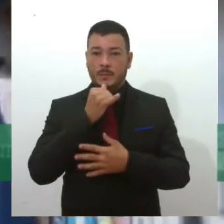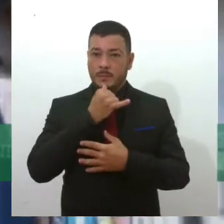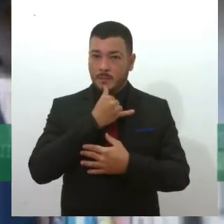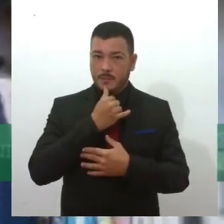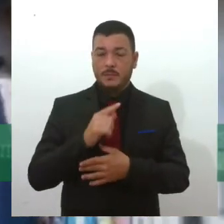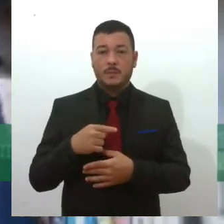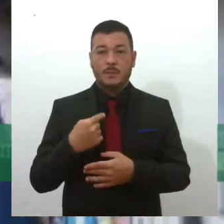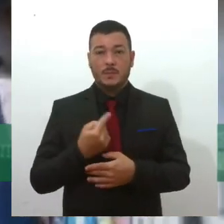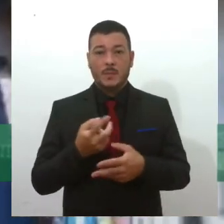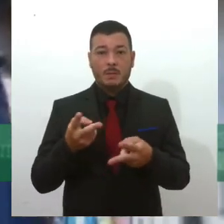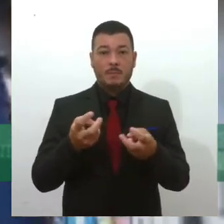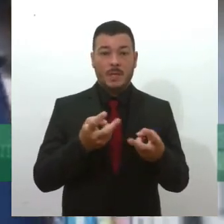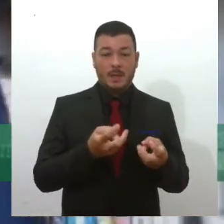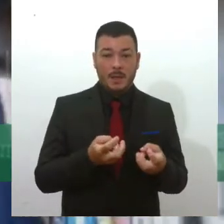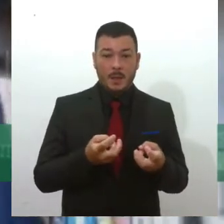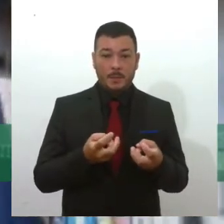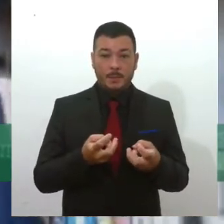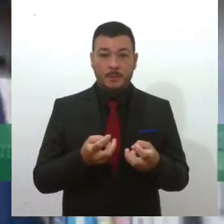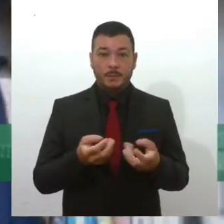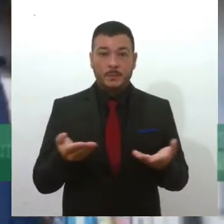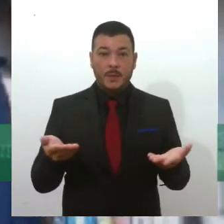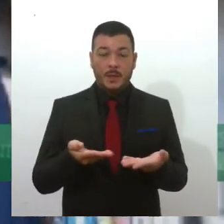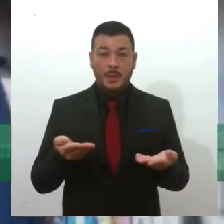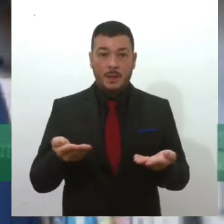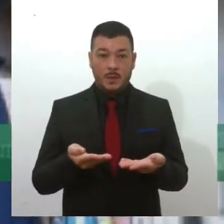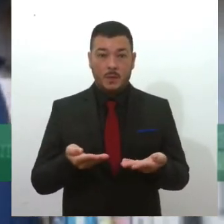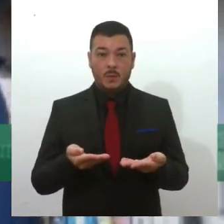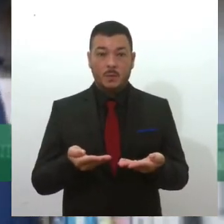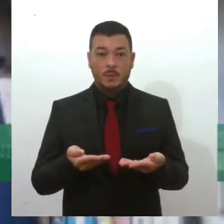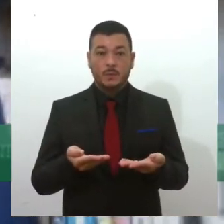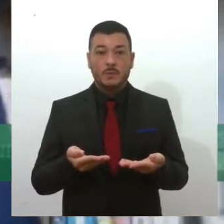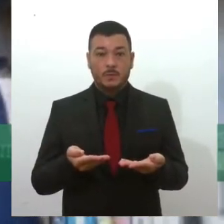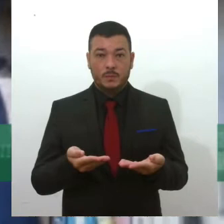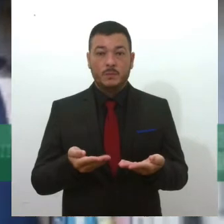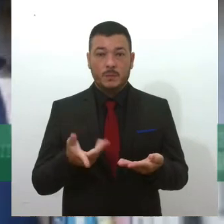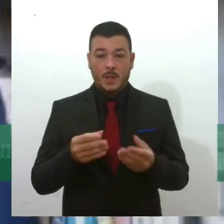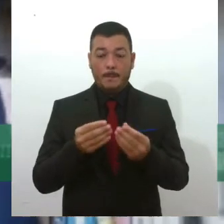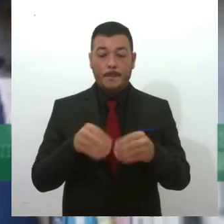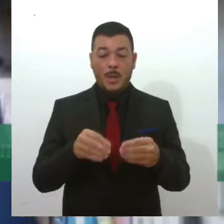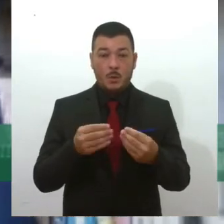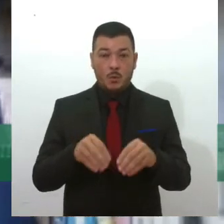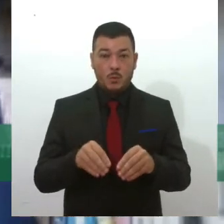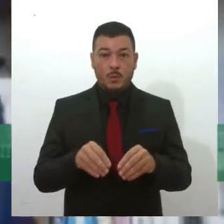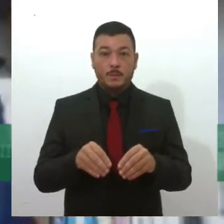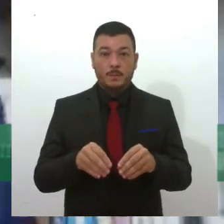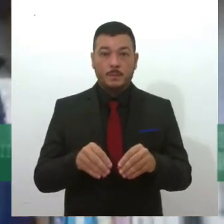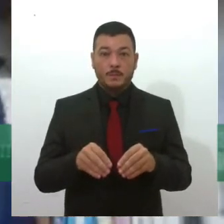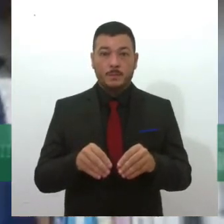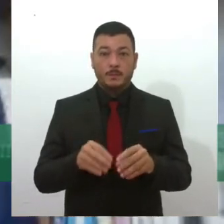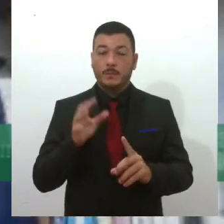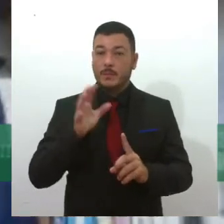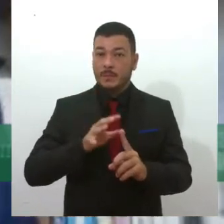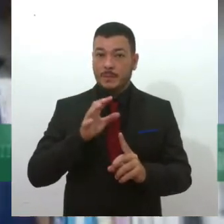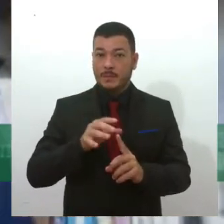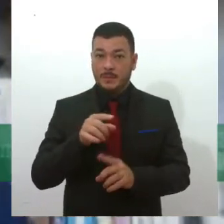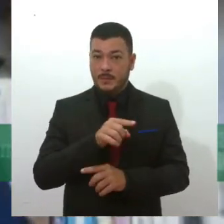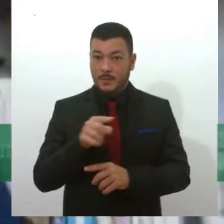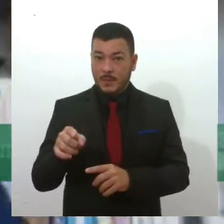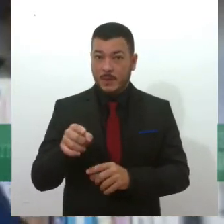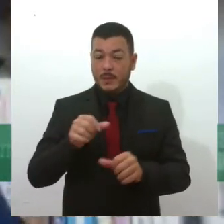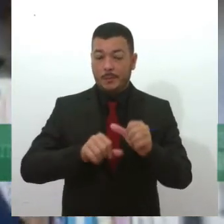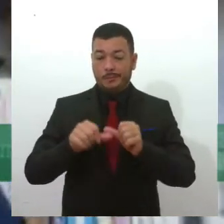gente percebe nesse momento é que os prejuízos causados por este